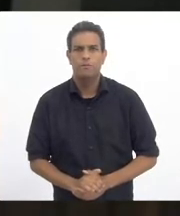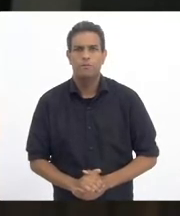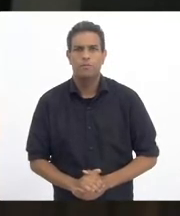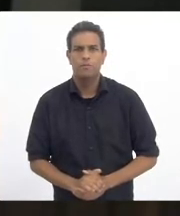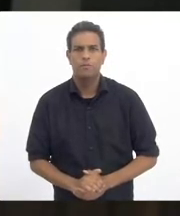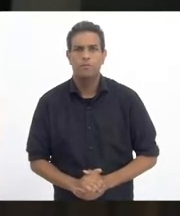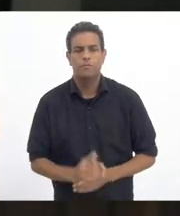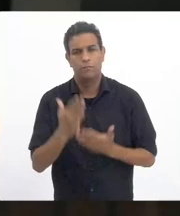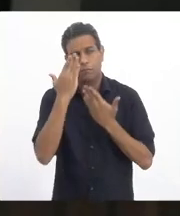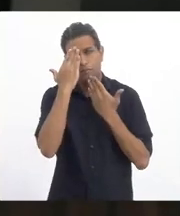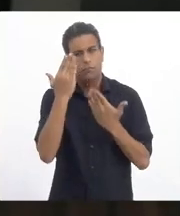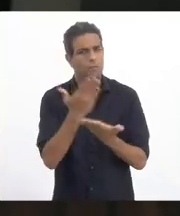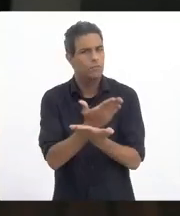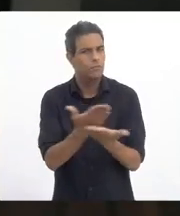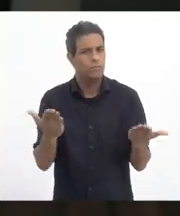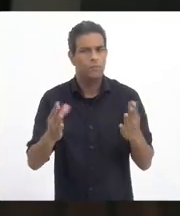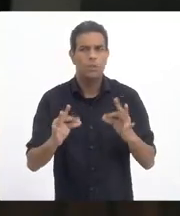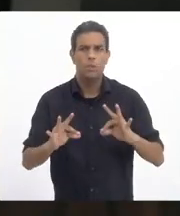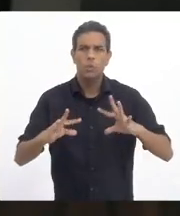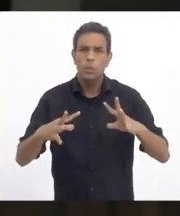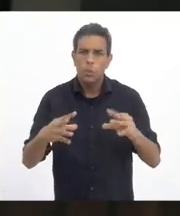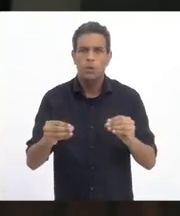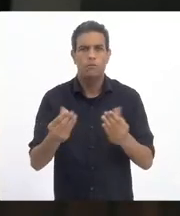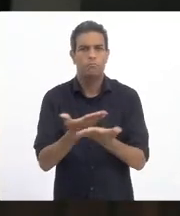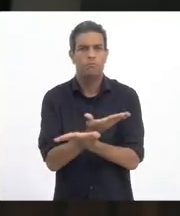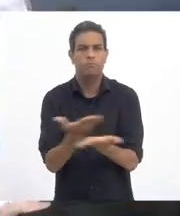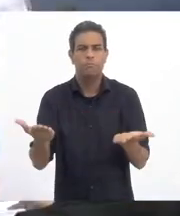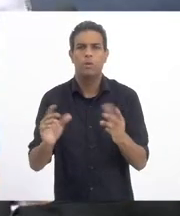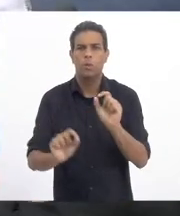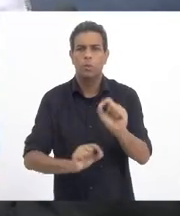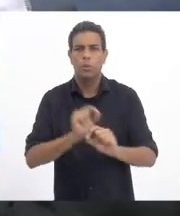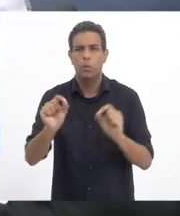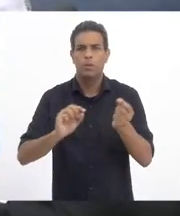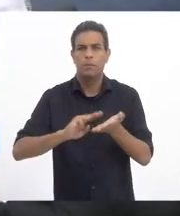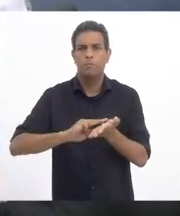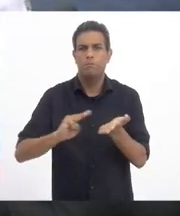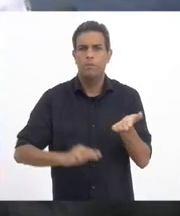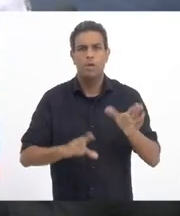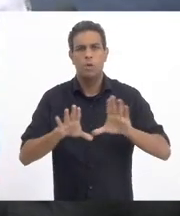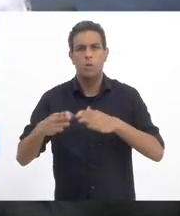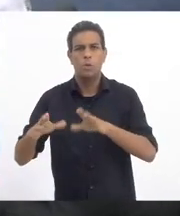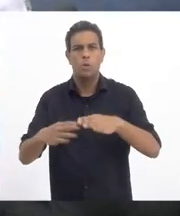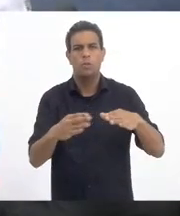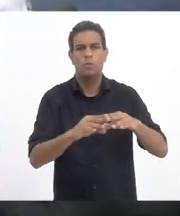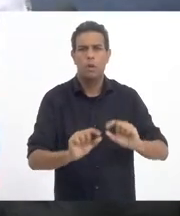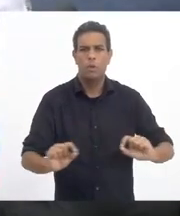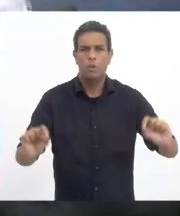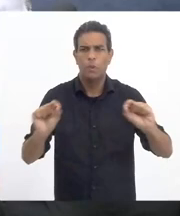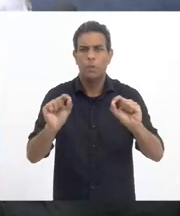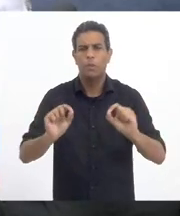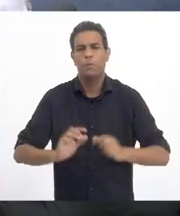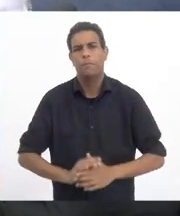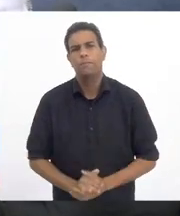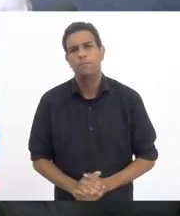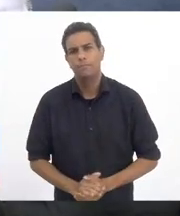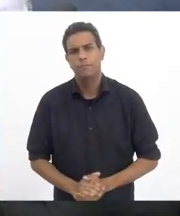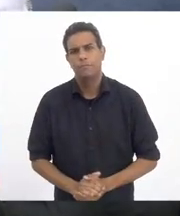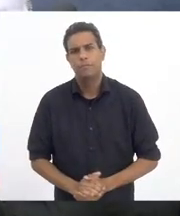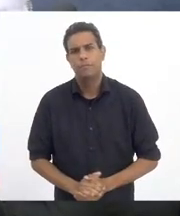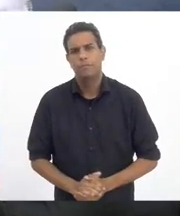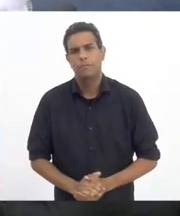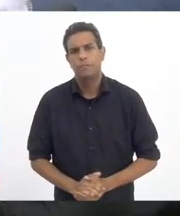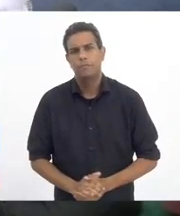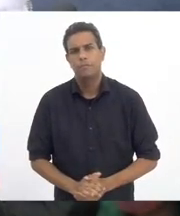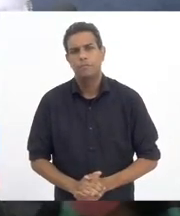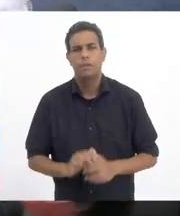saudar aqui a todas e a todos os membros das categorias que